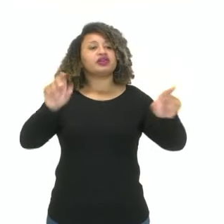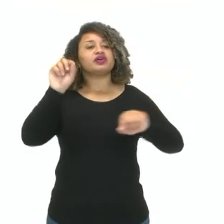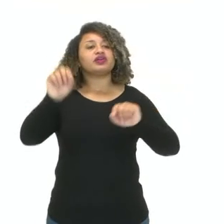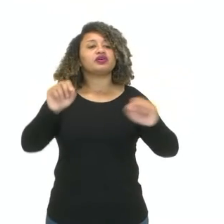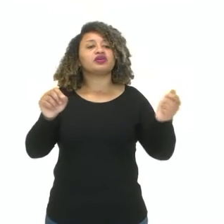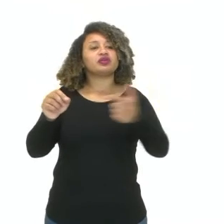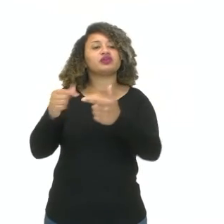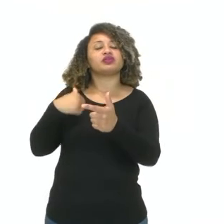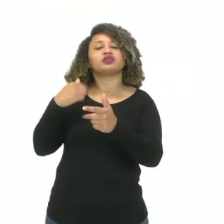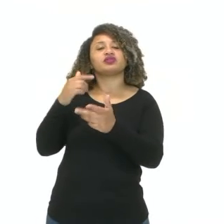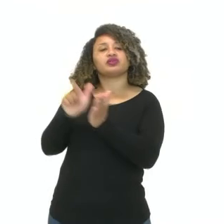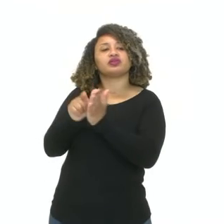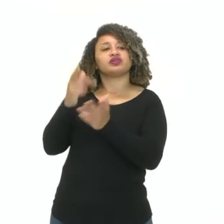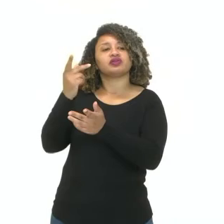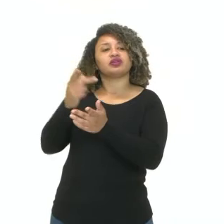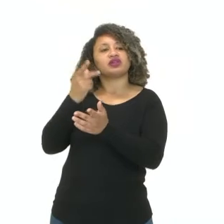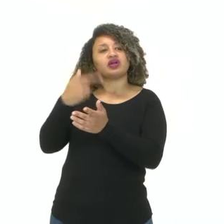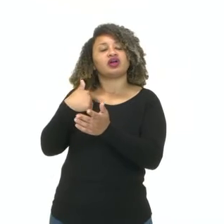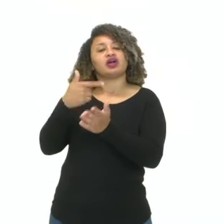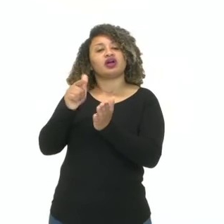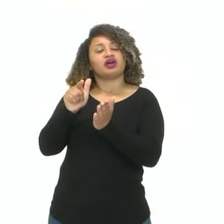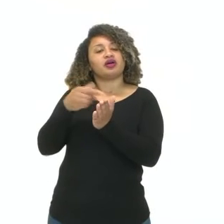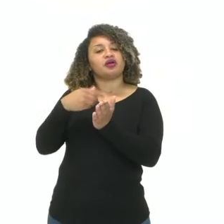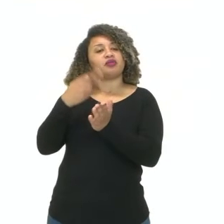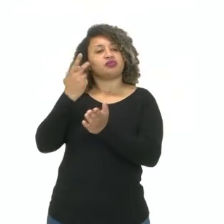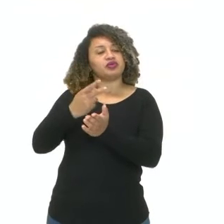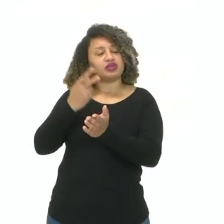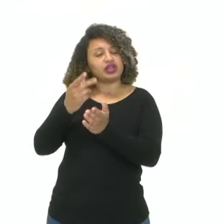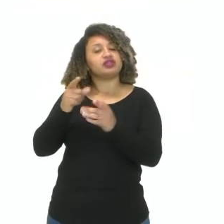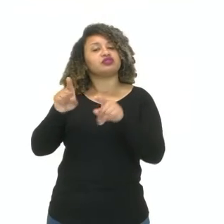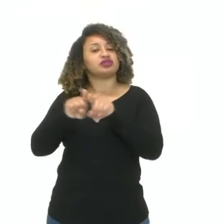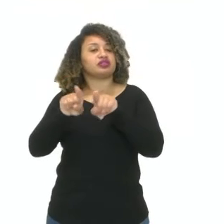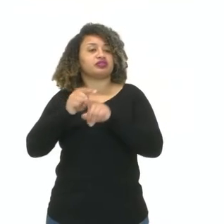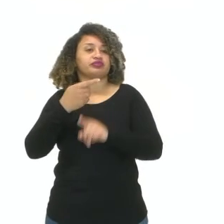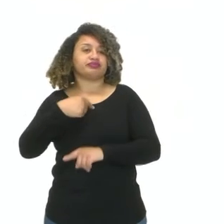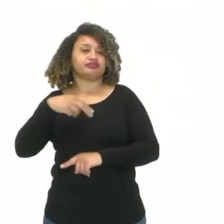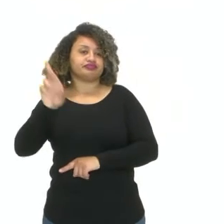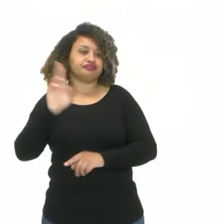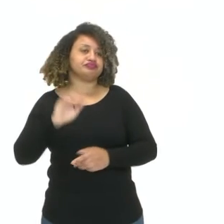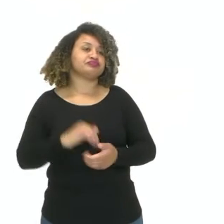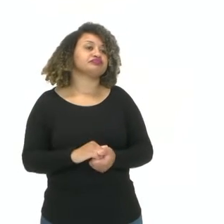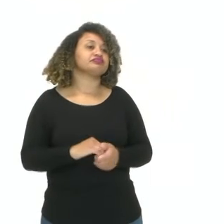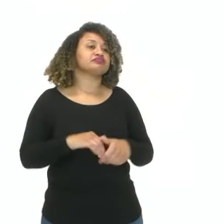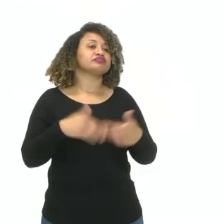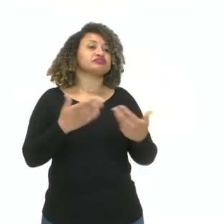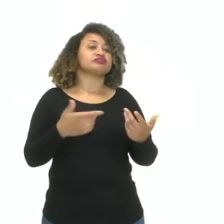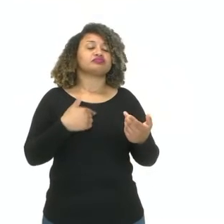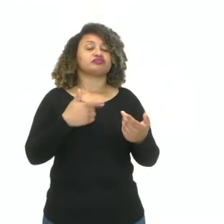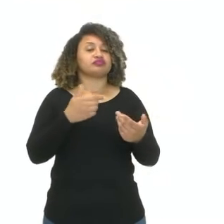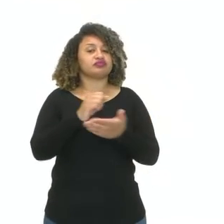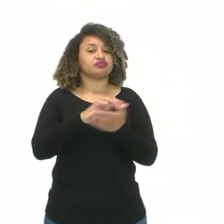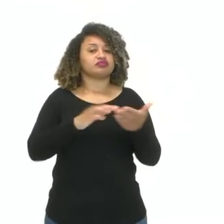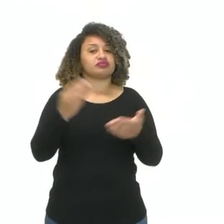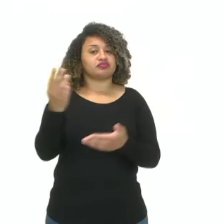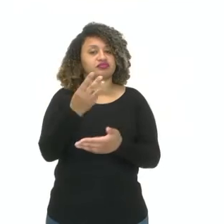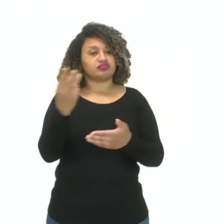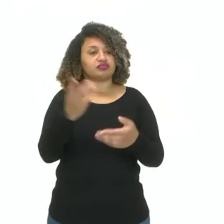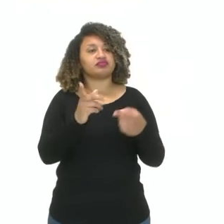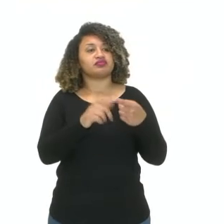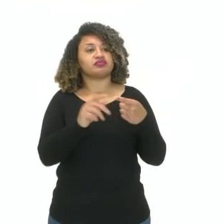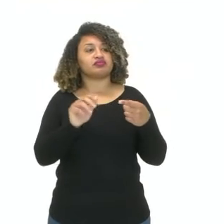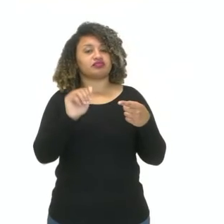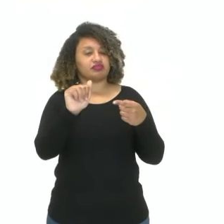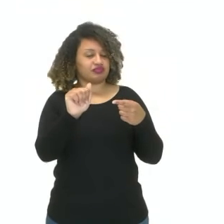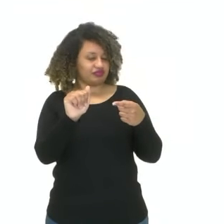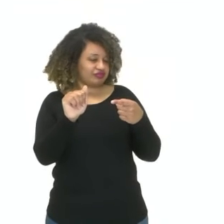de um panfleto político ou religioso. A gente vai observar isso. Então, na letra A, que é a proposição da atividade 3,